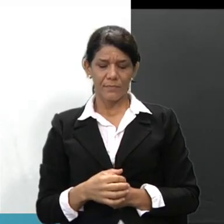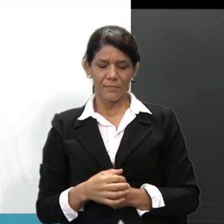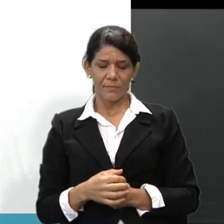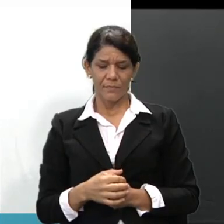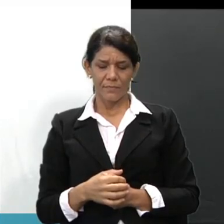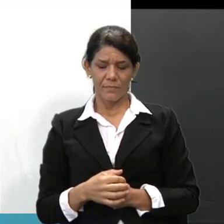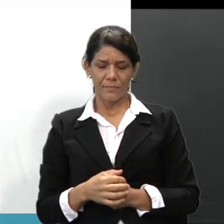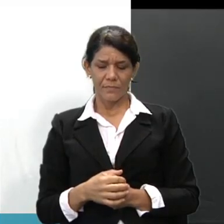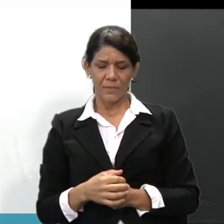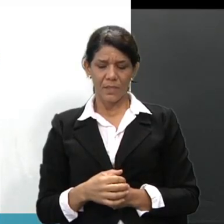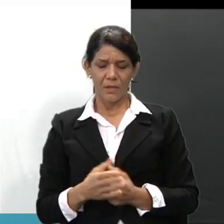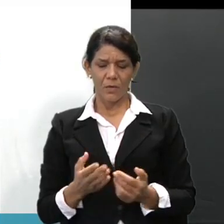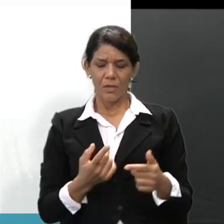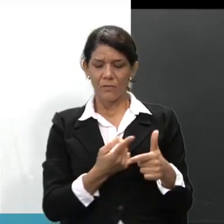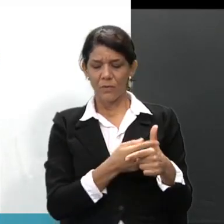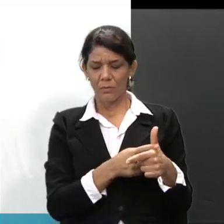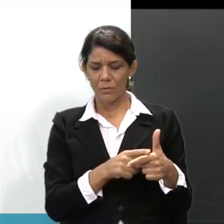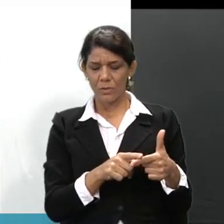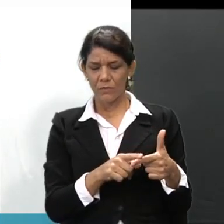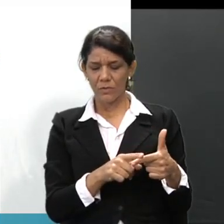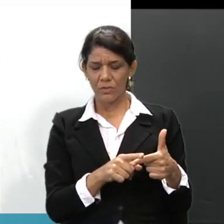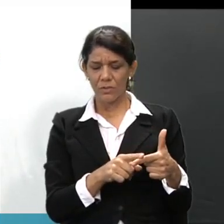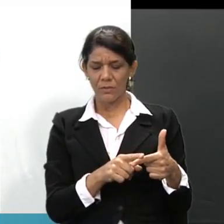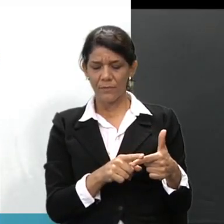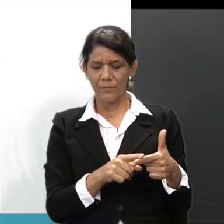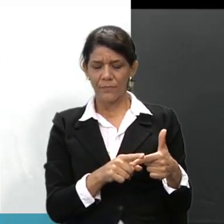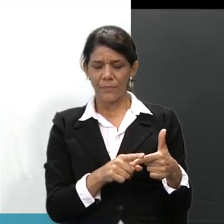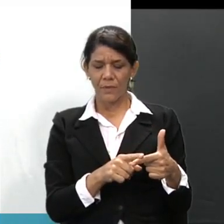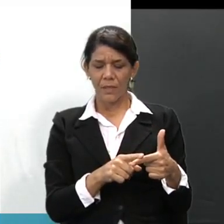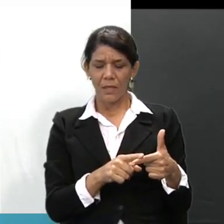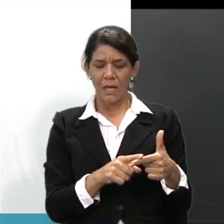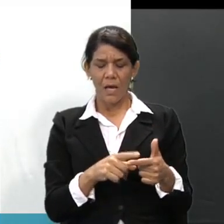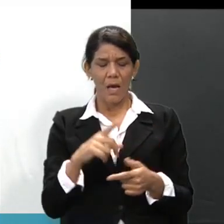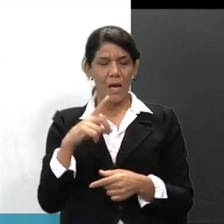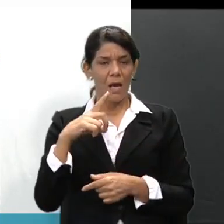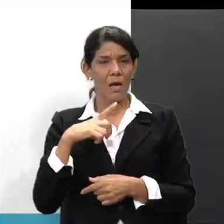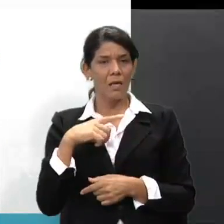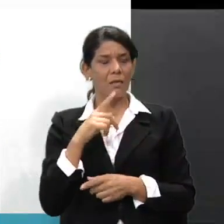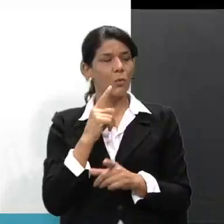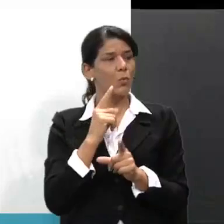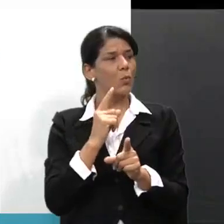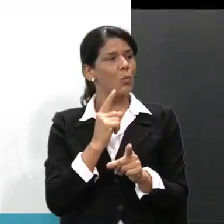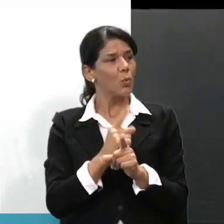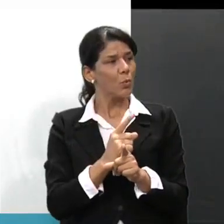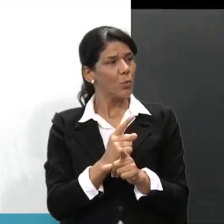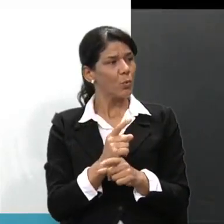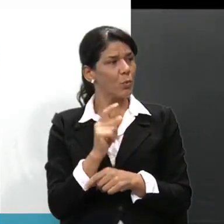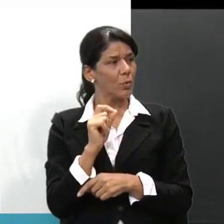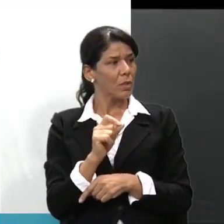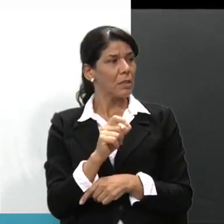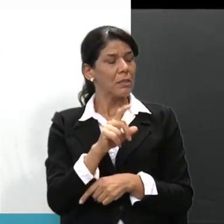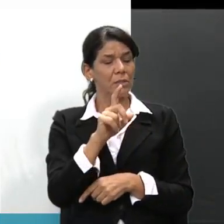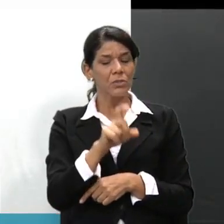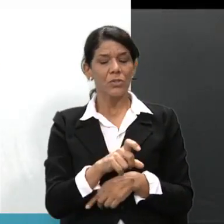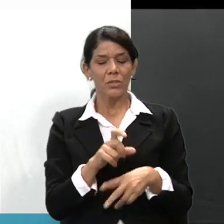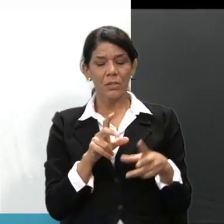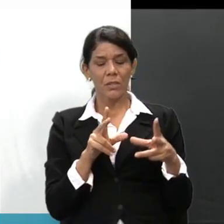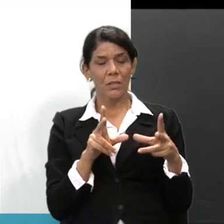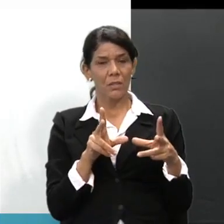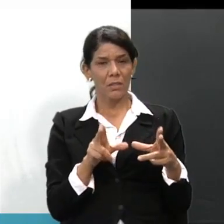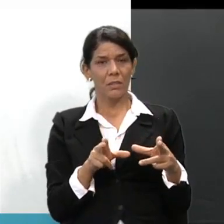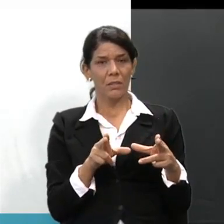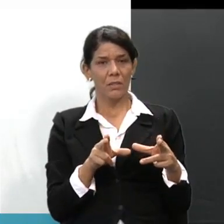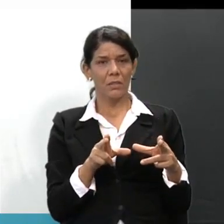Vamos fazer a divisão. E então, eu tenho que x é igual